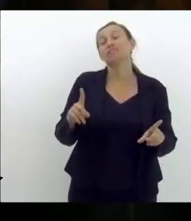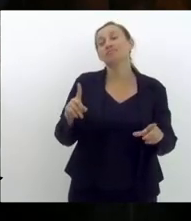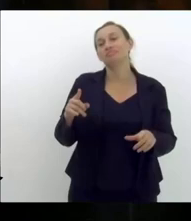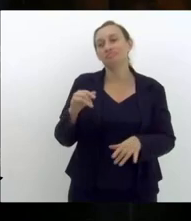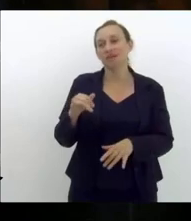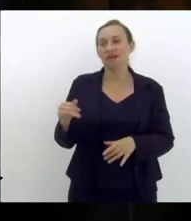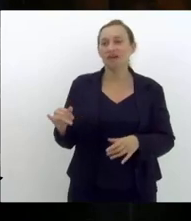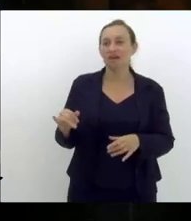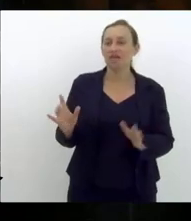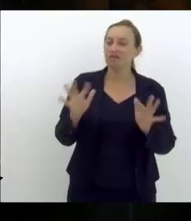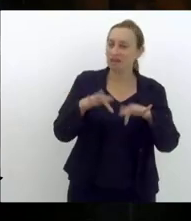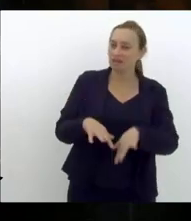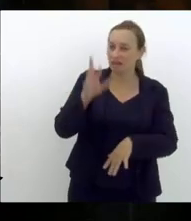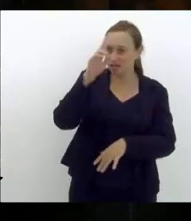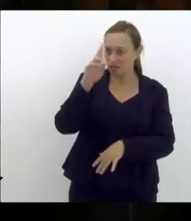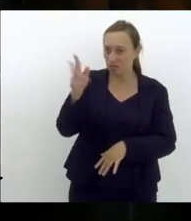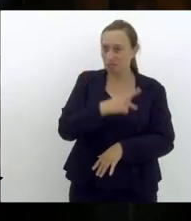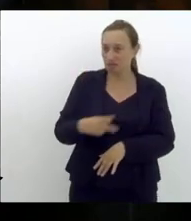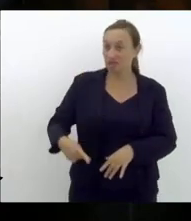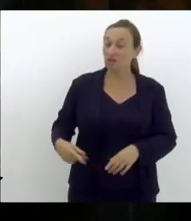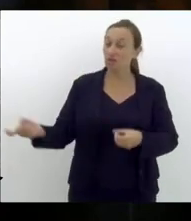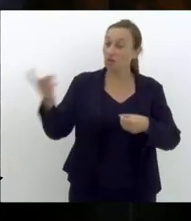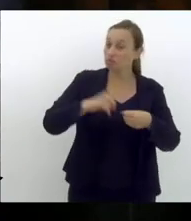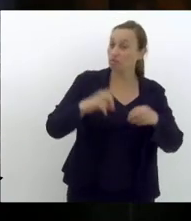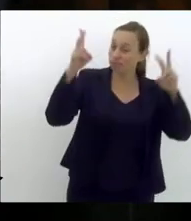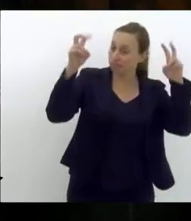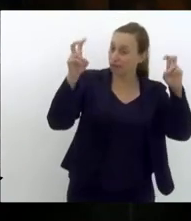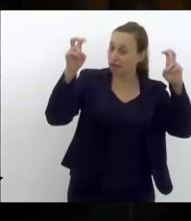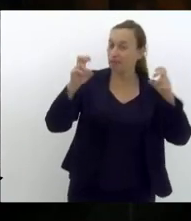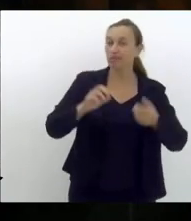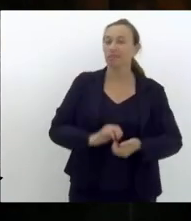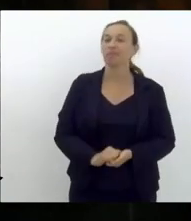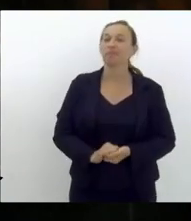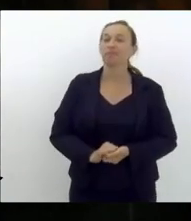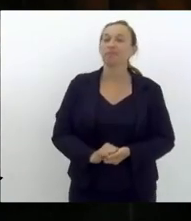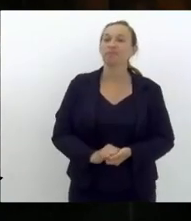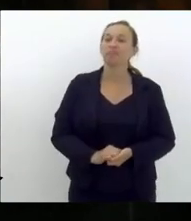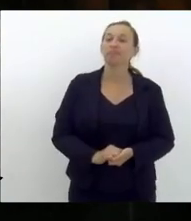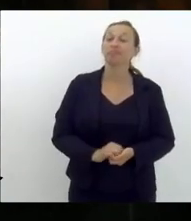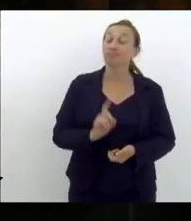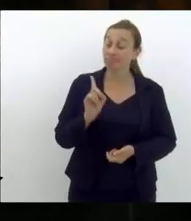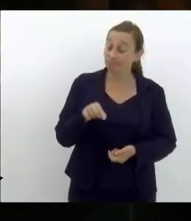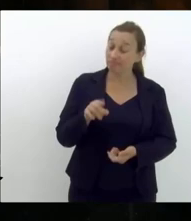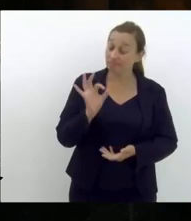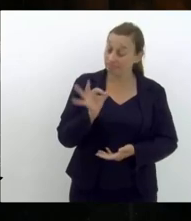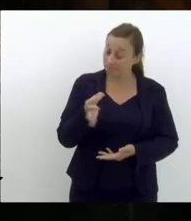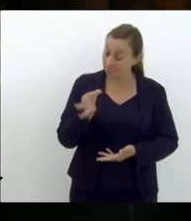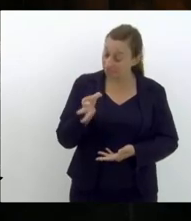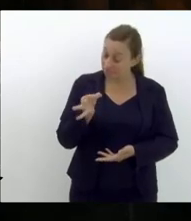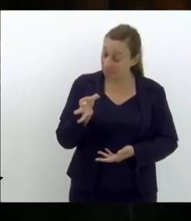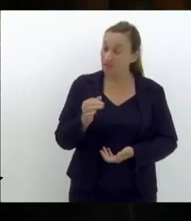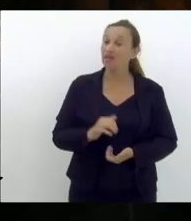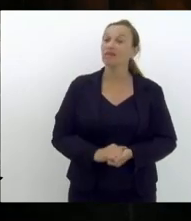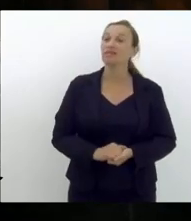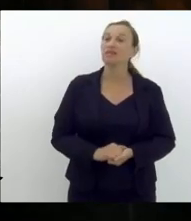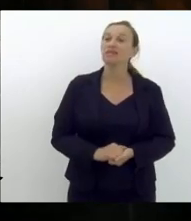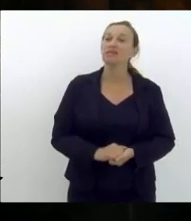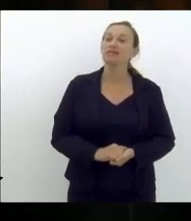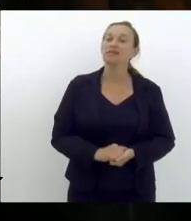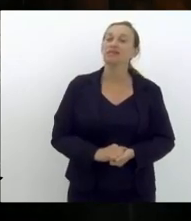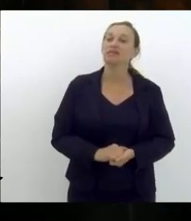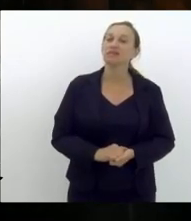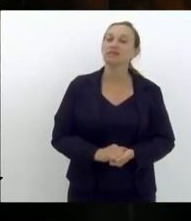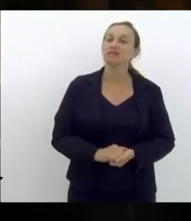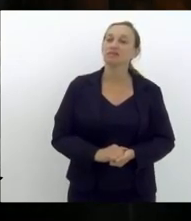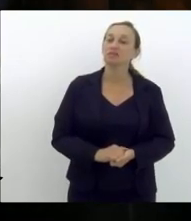voltar ao tema que me trouxe aqui ao plenário que é exatamente esse